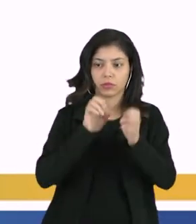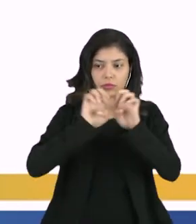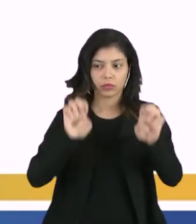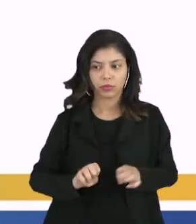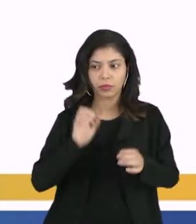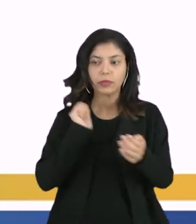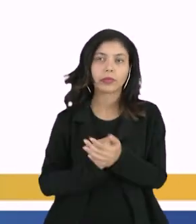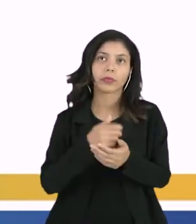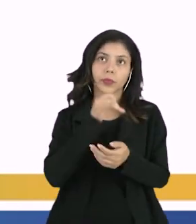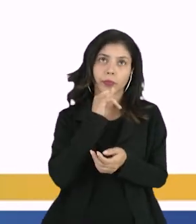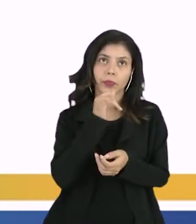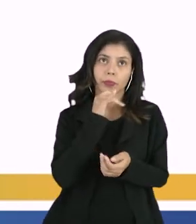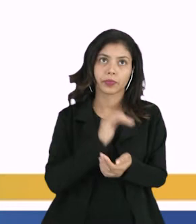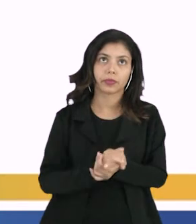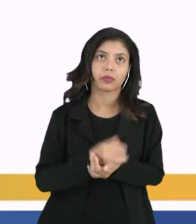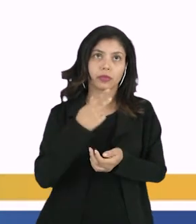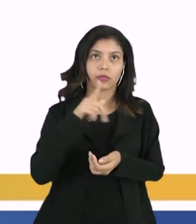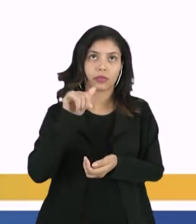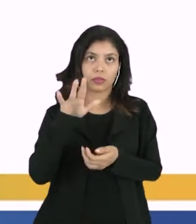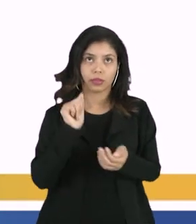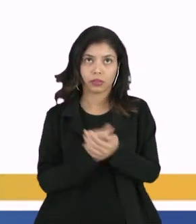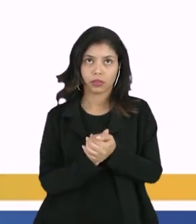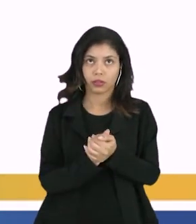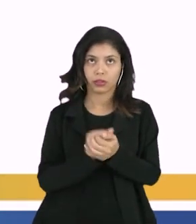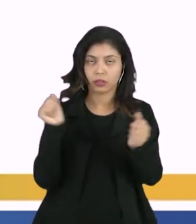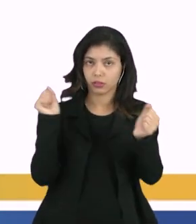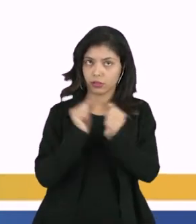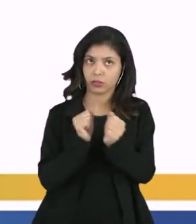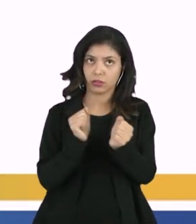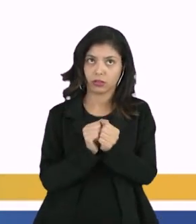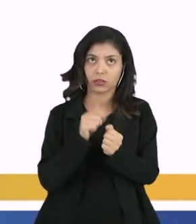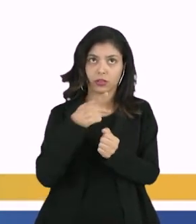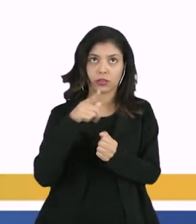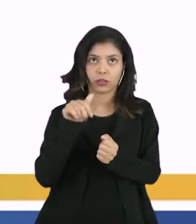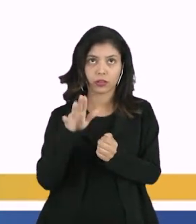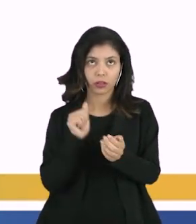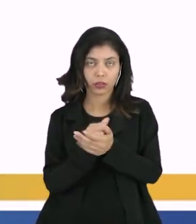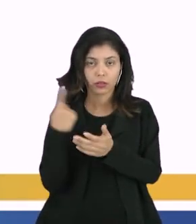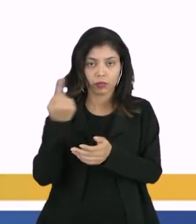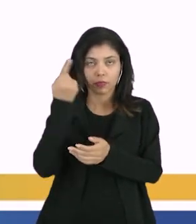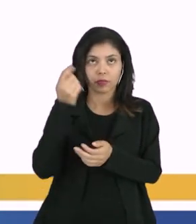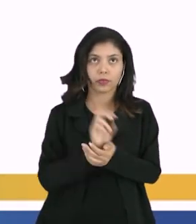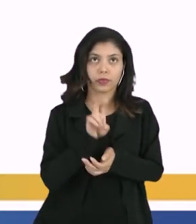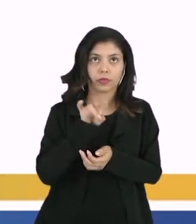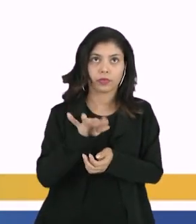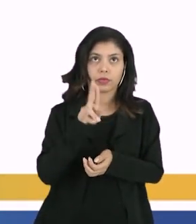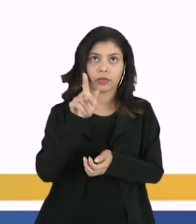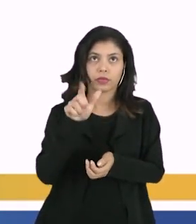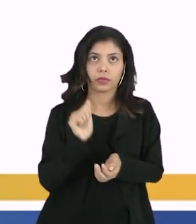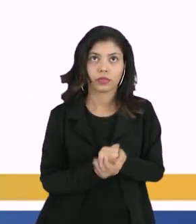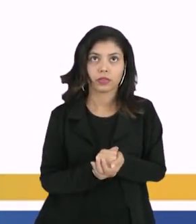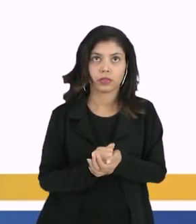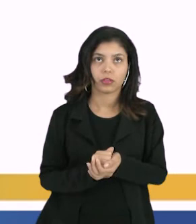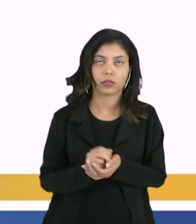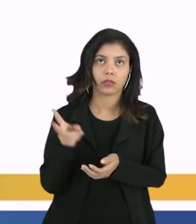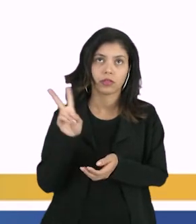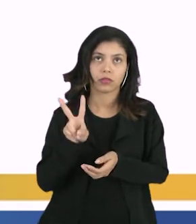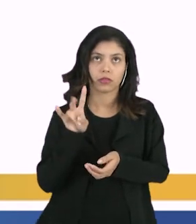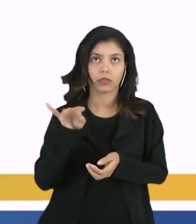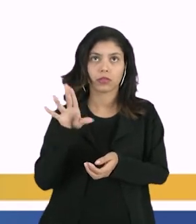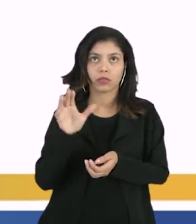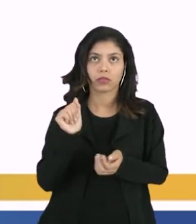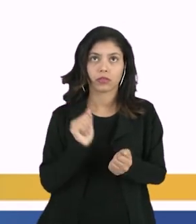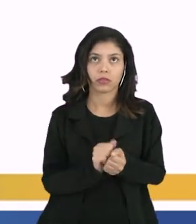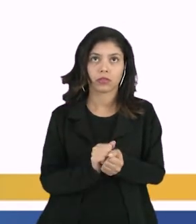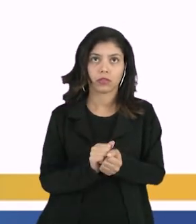em sua estrutura. Por exemplo, planalto, que seria a junção de plano mais alto, assim como vinagre, que é